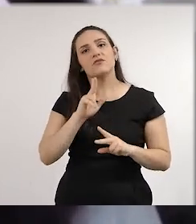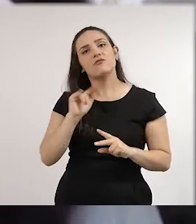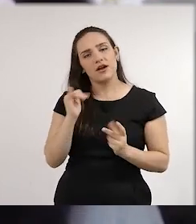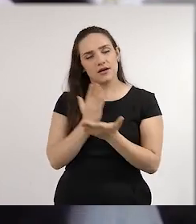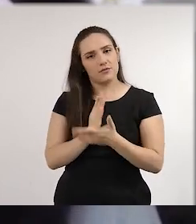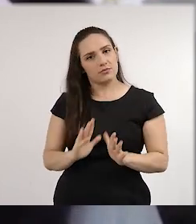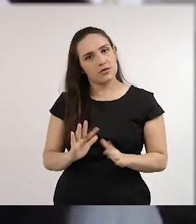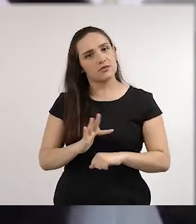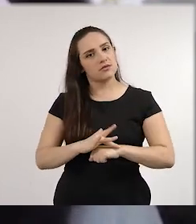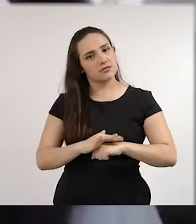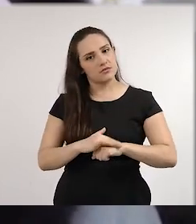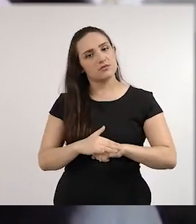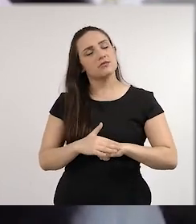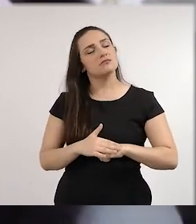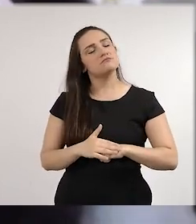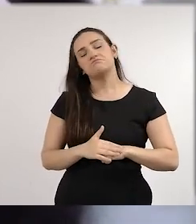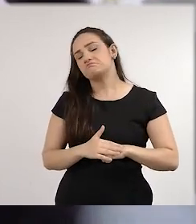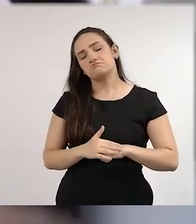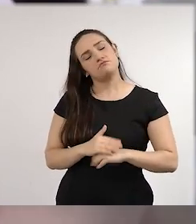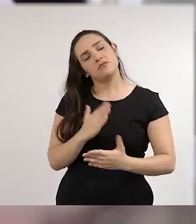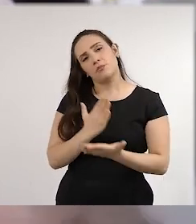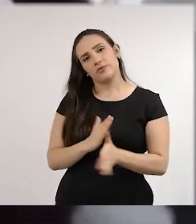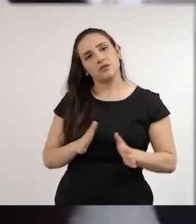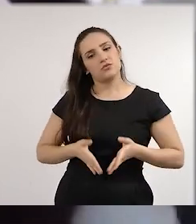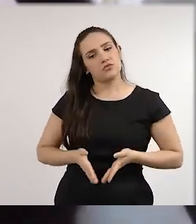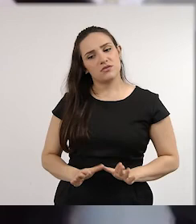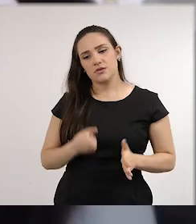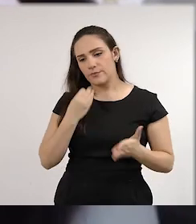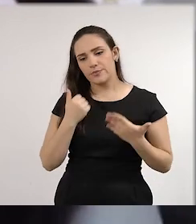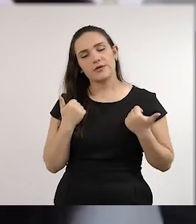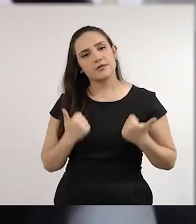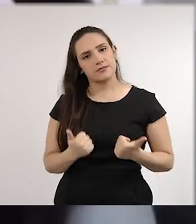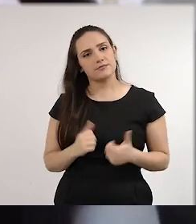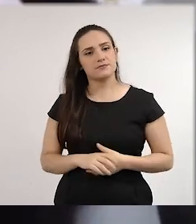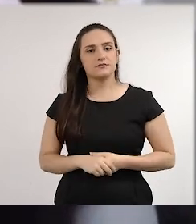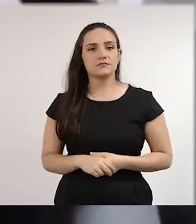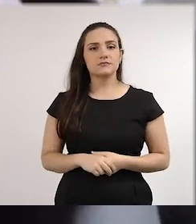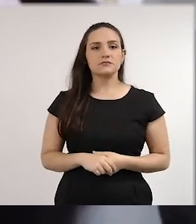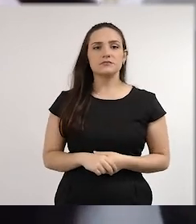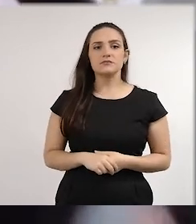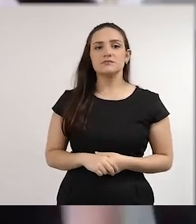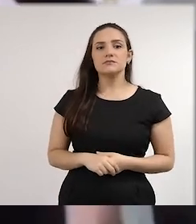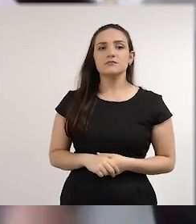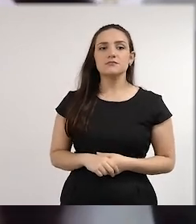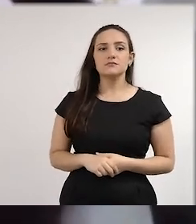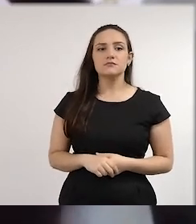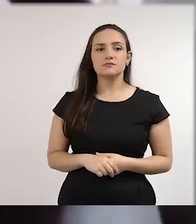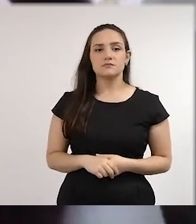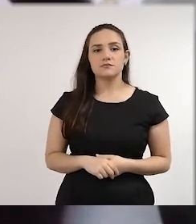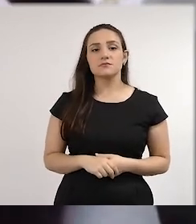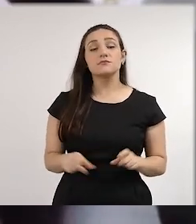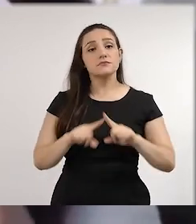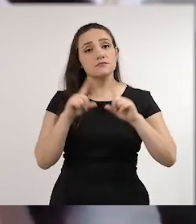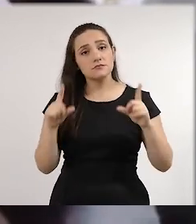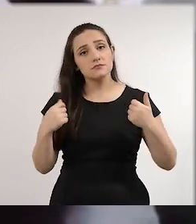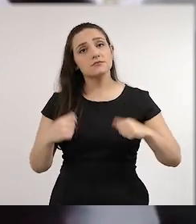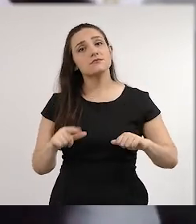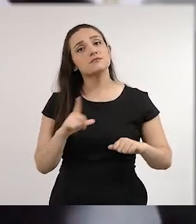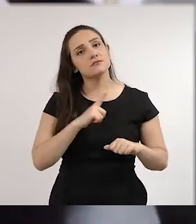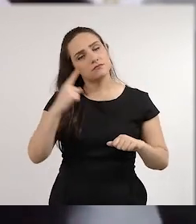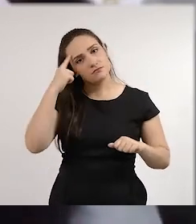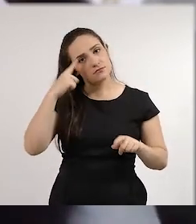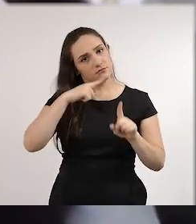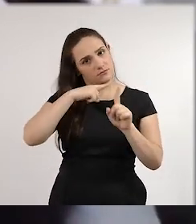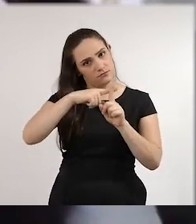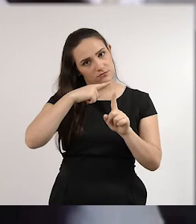bem, você faça a sua parte, e só ter pensamentos realmente